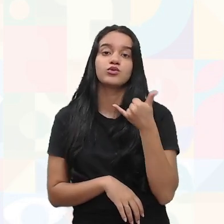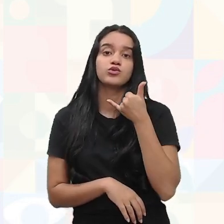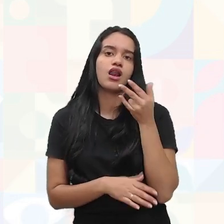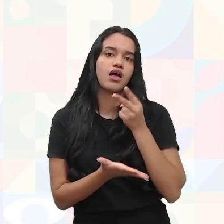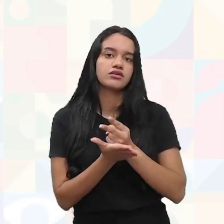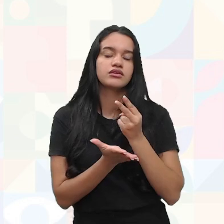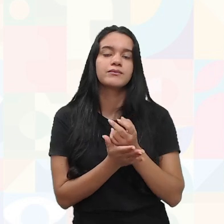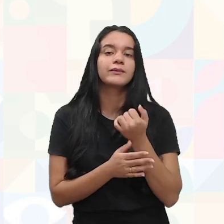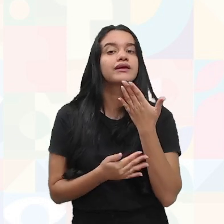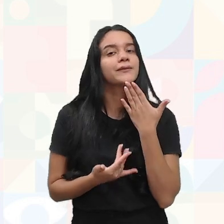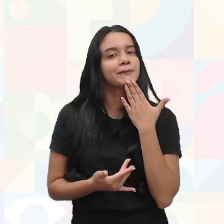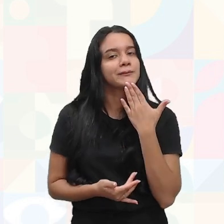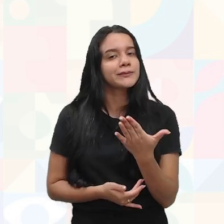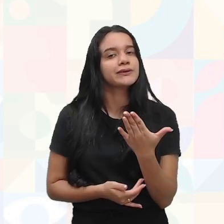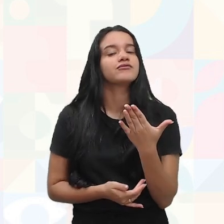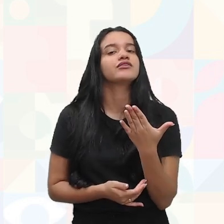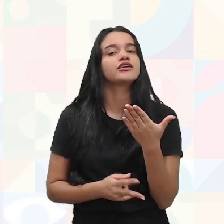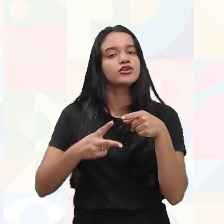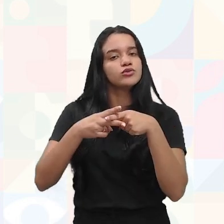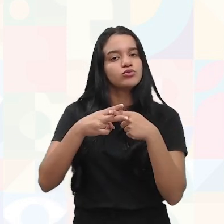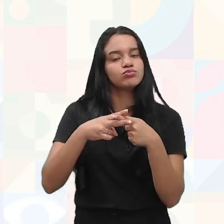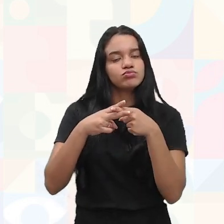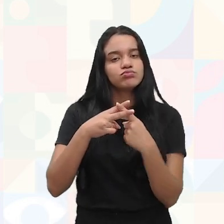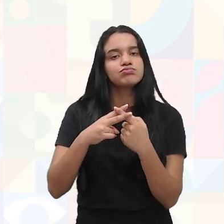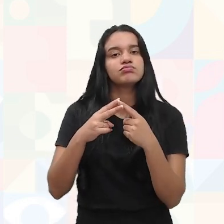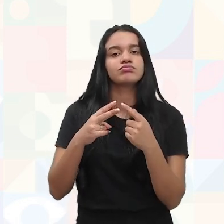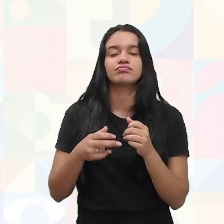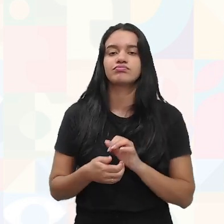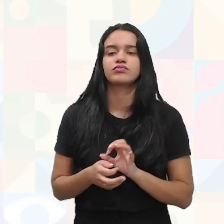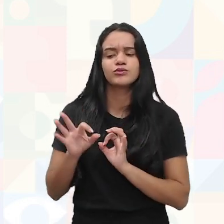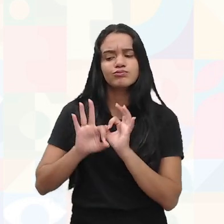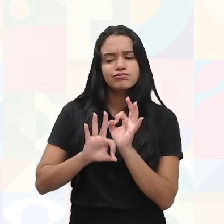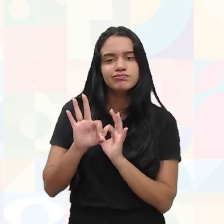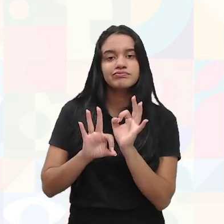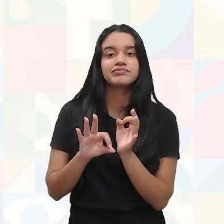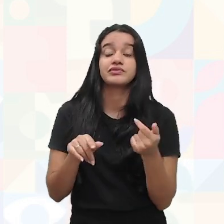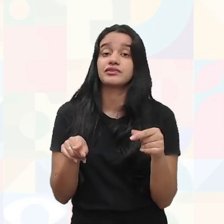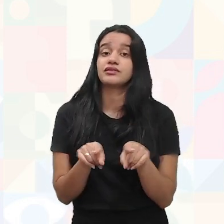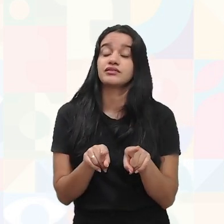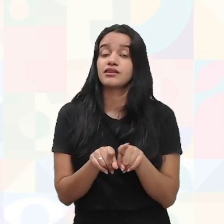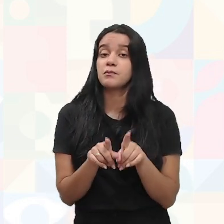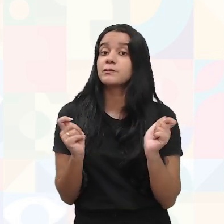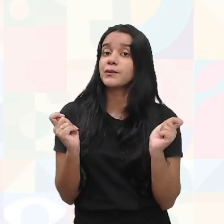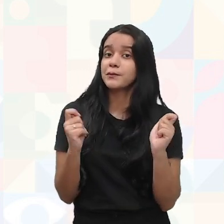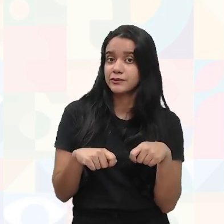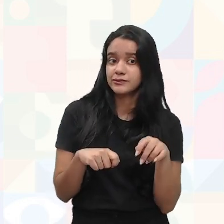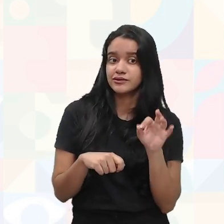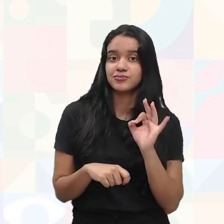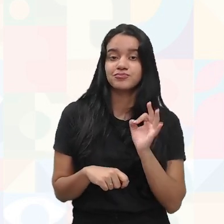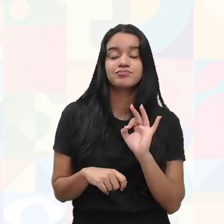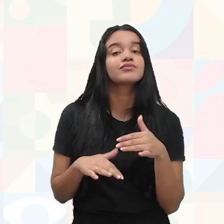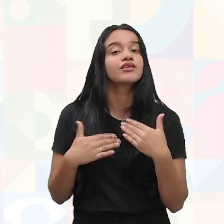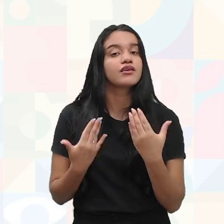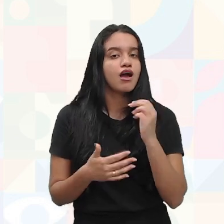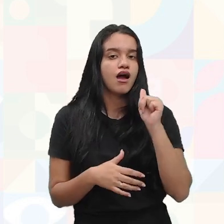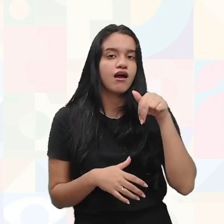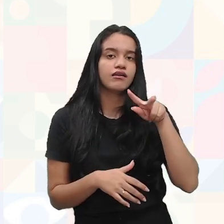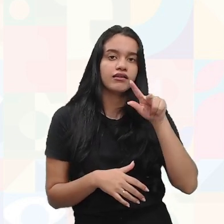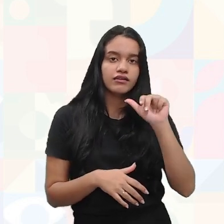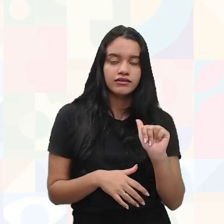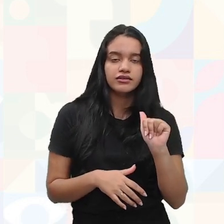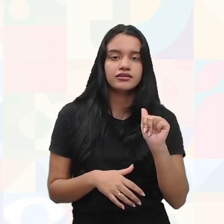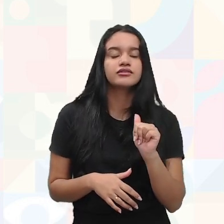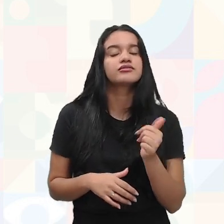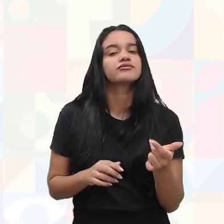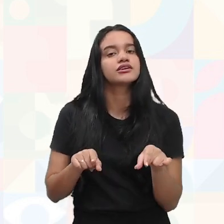todo e prefere realizar essas edições pelo celular, ele também é uma possibilidade. Então, o Canva ele tem essa